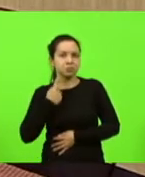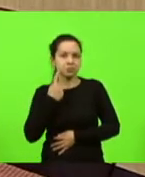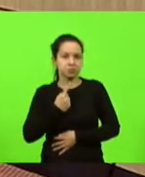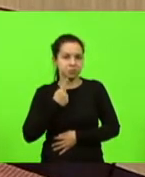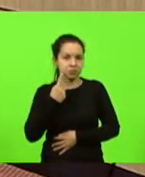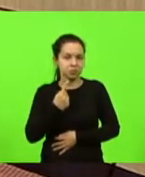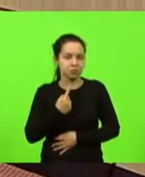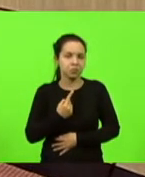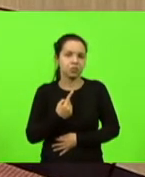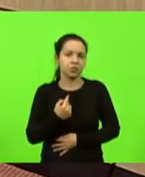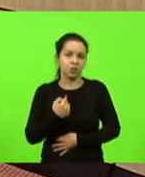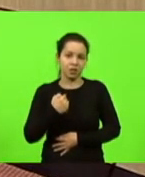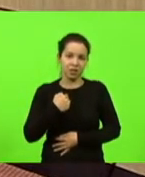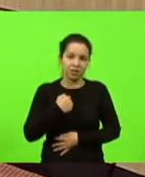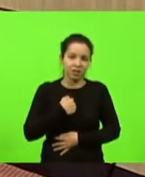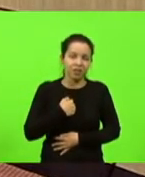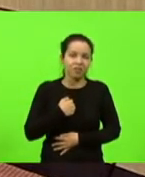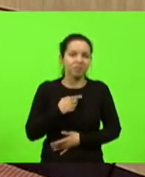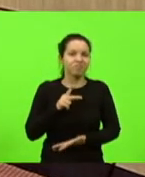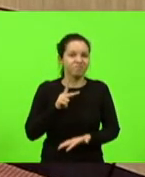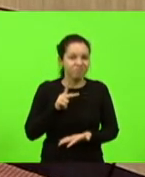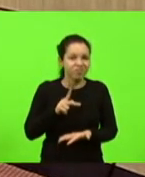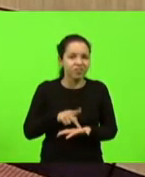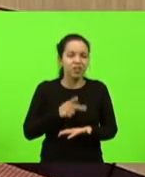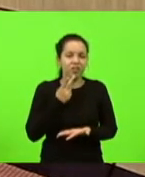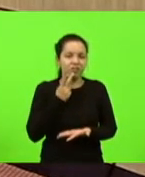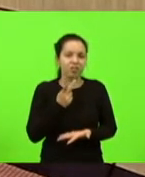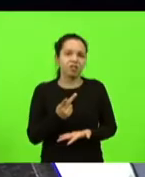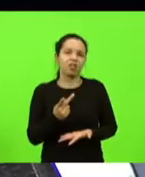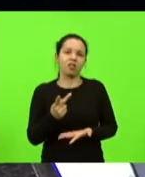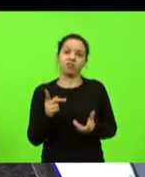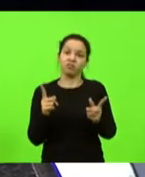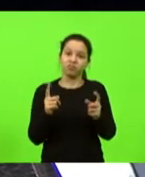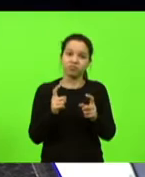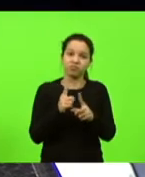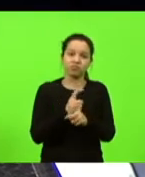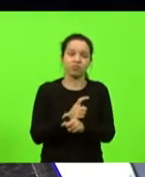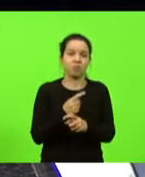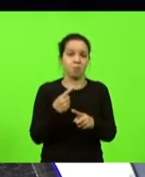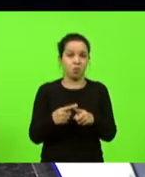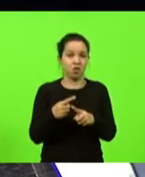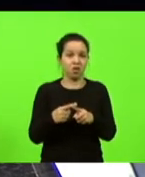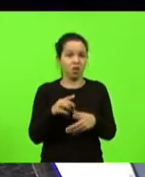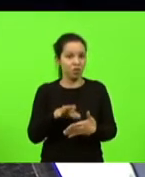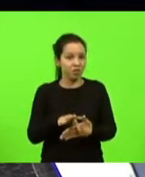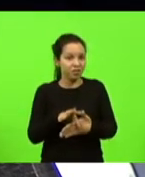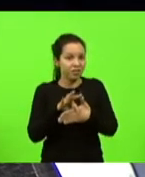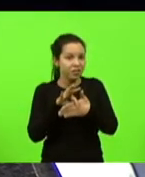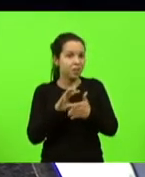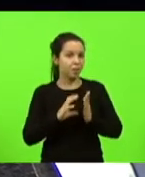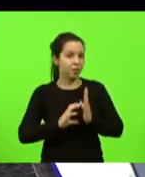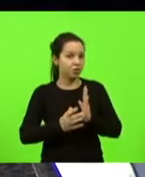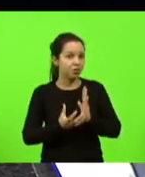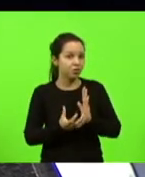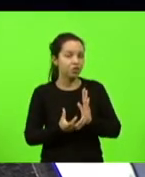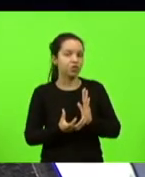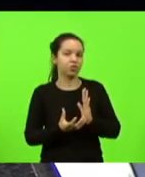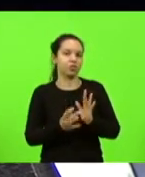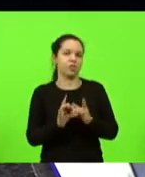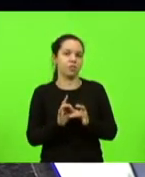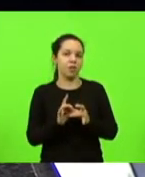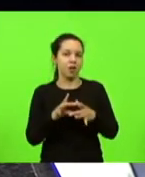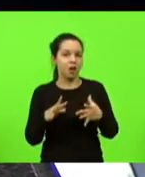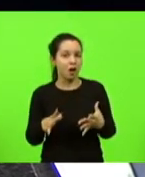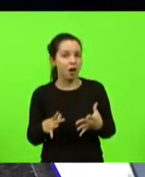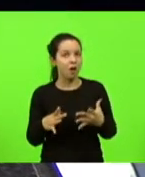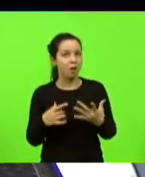que me encontro numa situação muito difícil, porque, sendo líder do Partido Liberal, tenho que fazer um enfrentamento ao meu colega